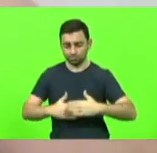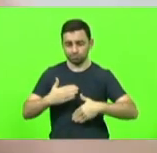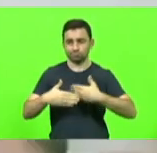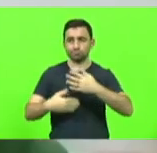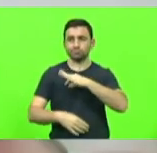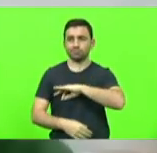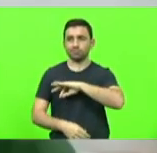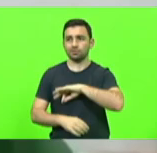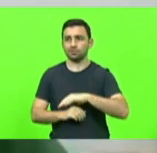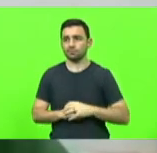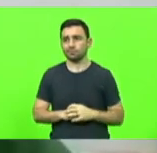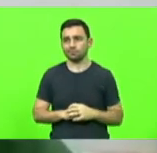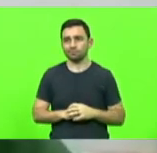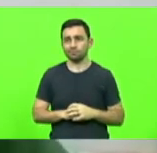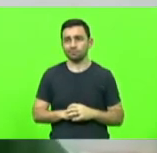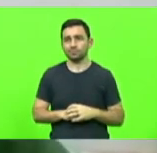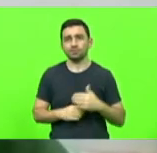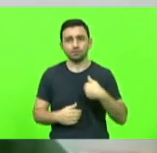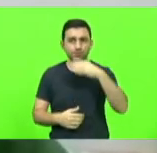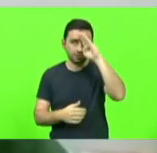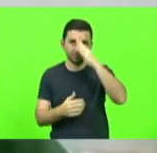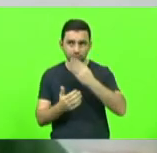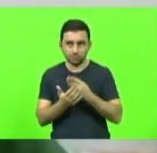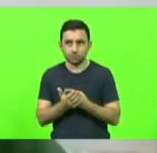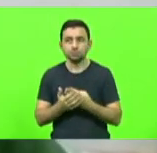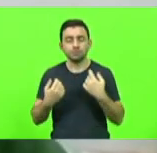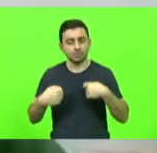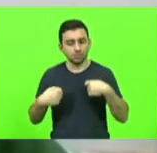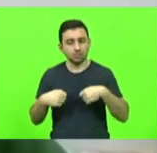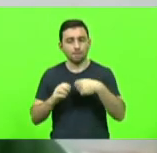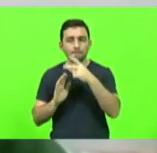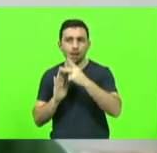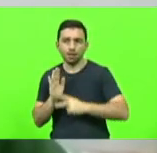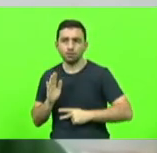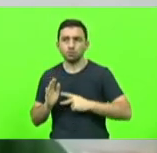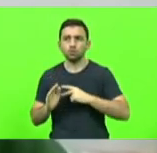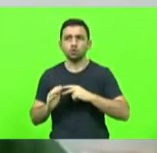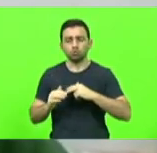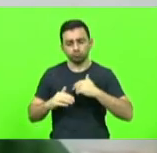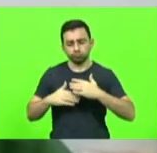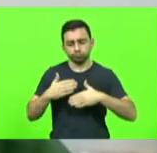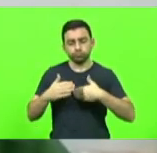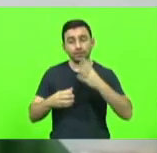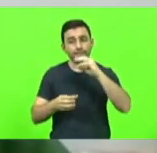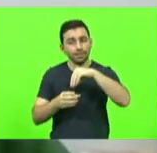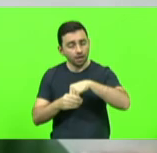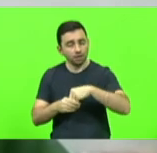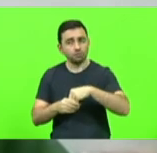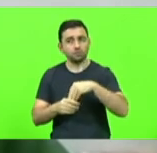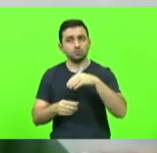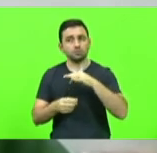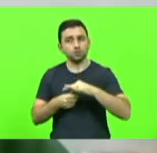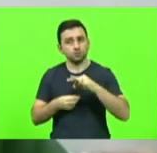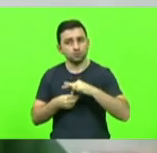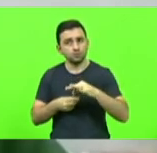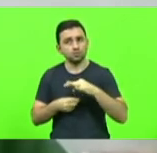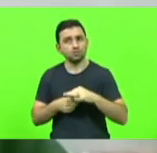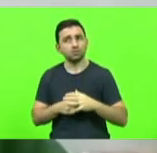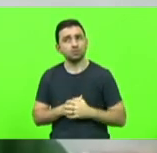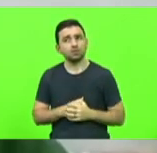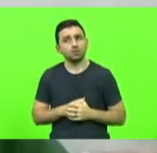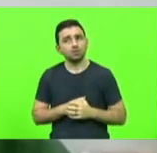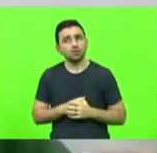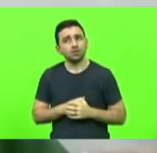aspas. Acredito que um plano de carreira dentro dessas instituições seja importante, até para a permanência